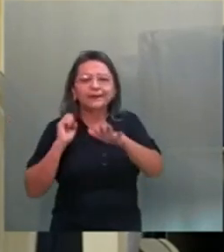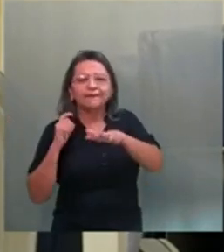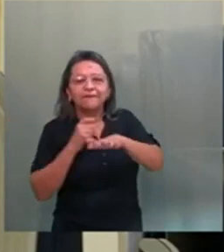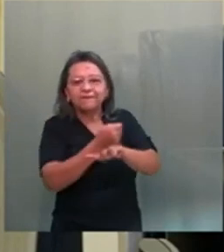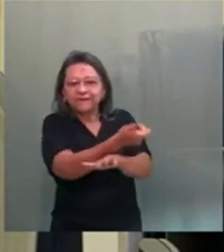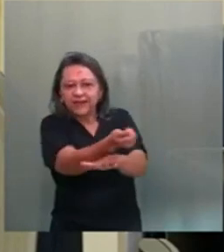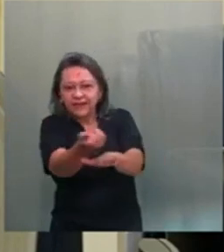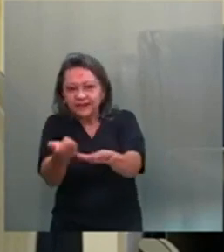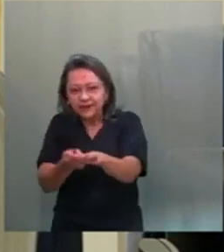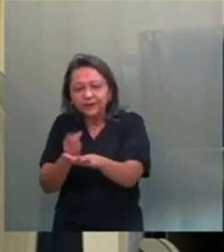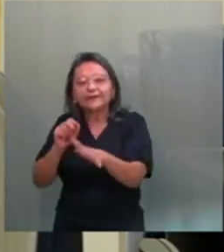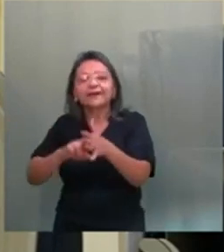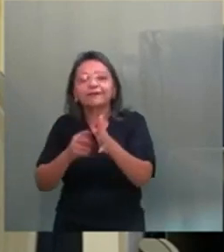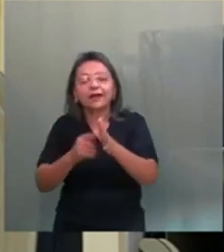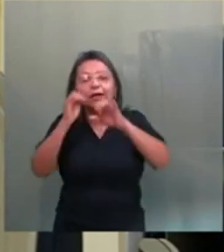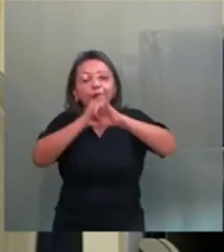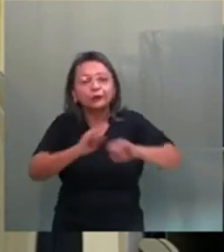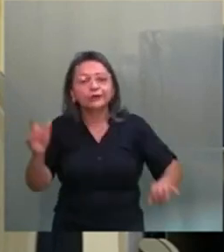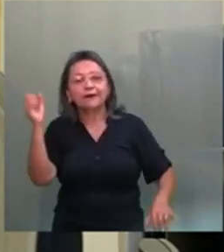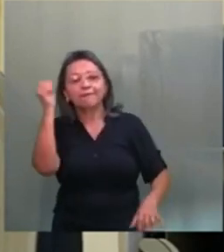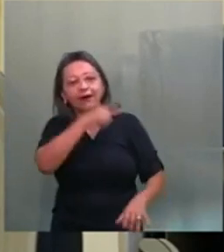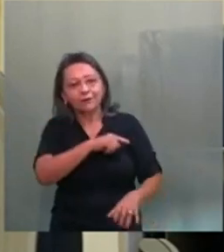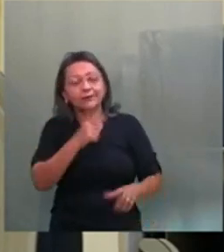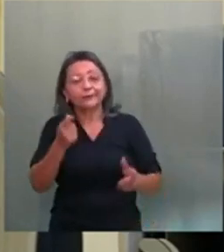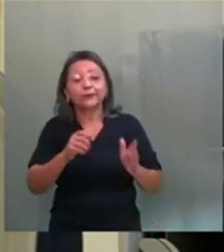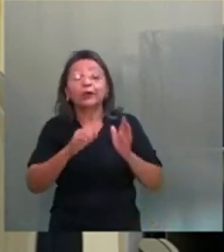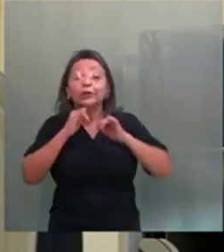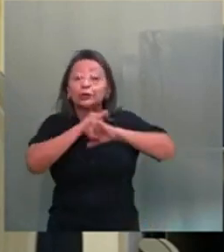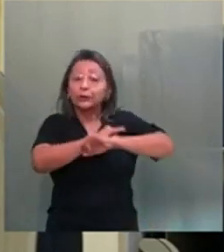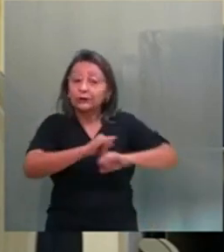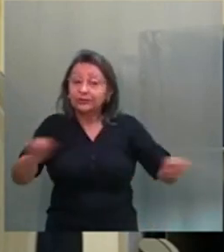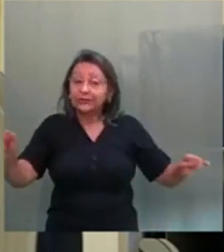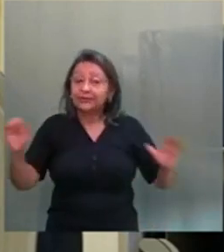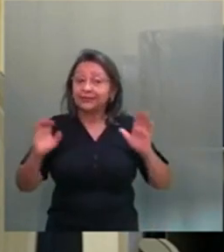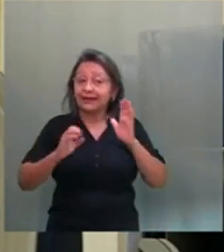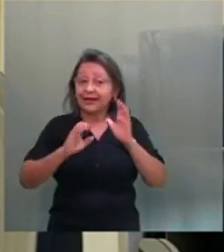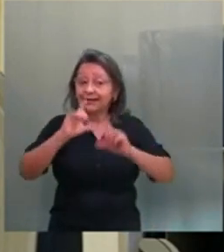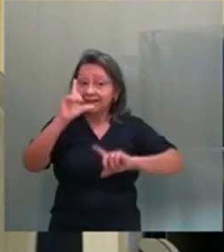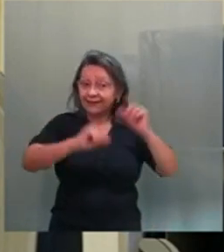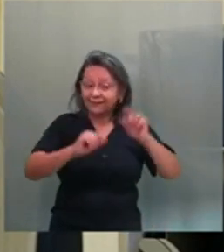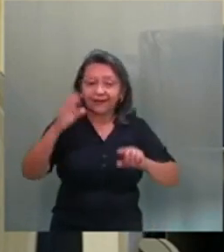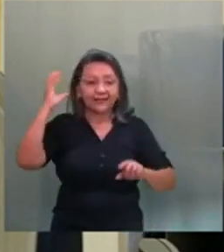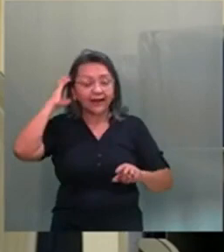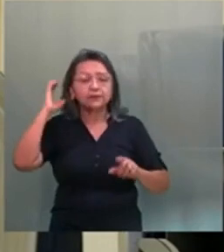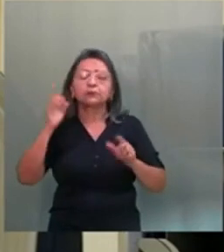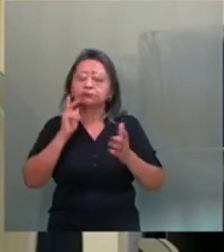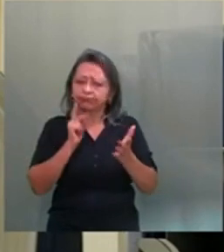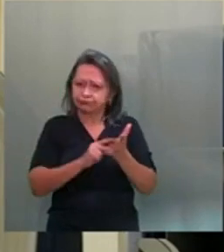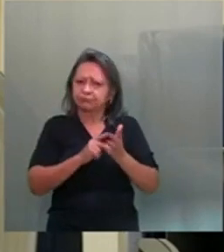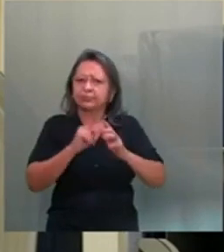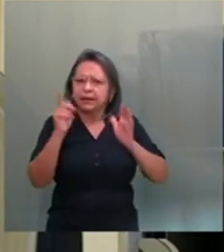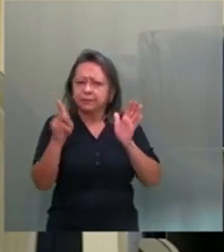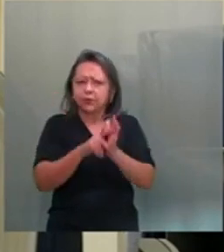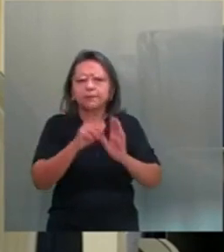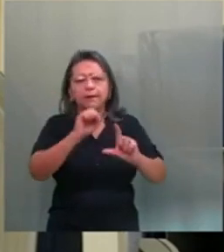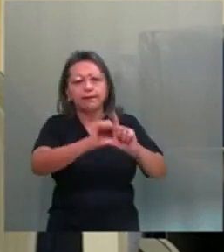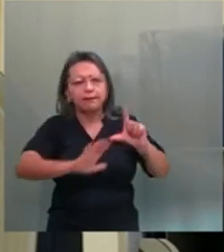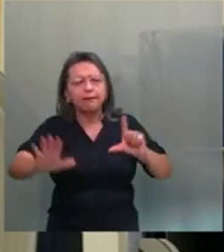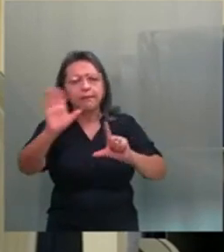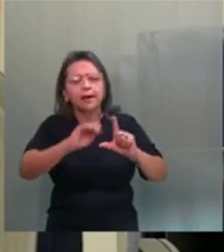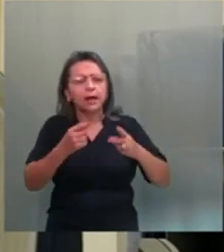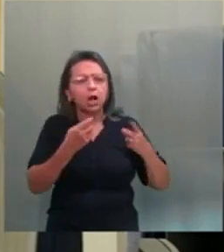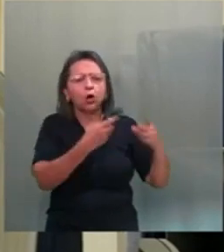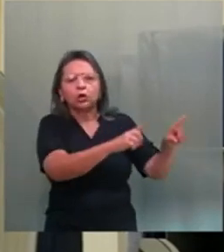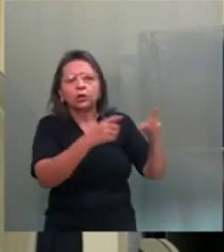as notícias falsas. Notícias da agência e da rádio são frequentemente citadas pela própria imprensa para contestar notícias falsas